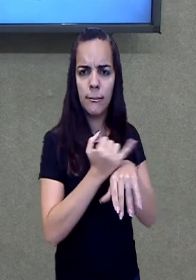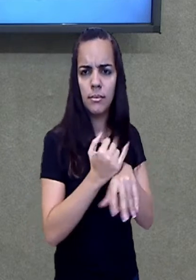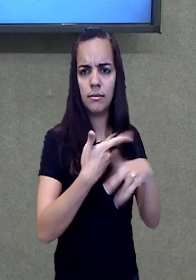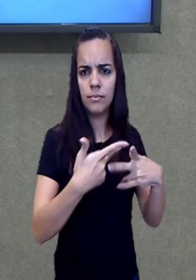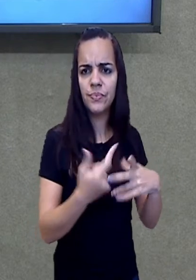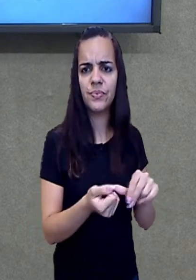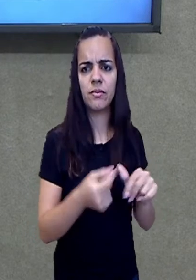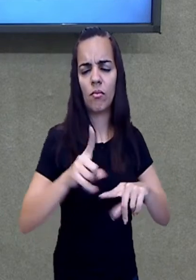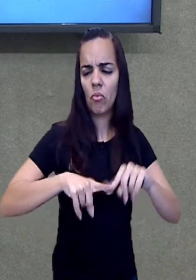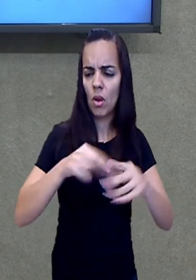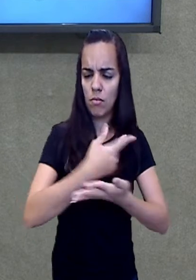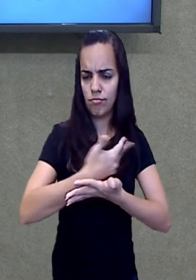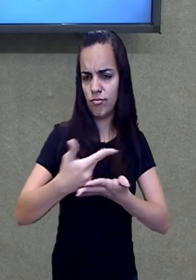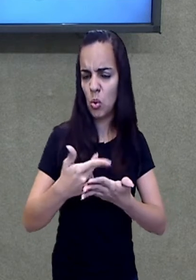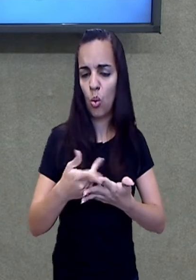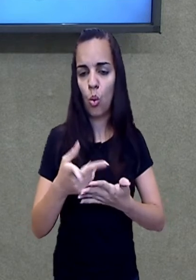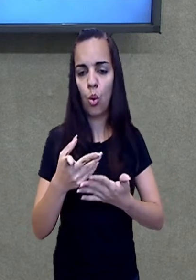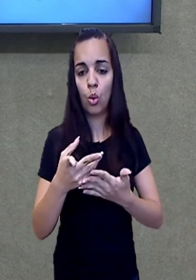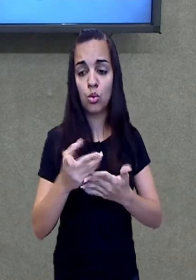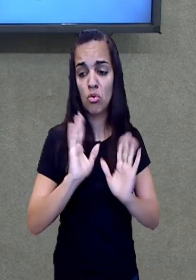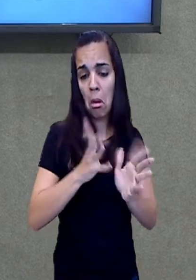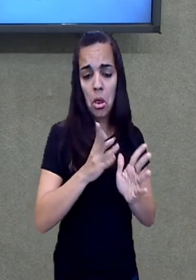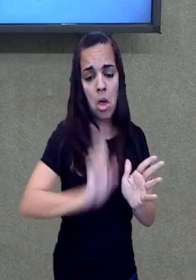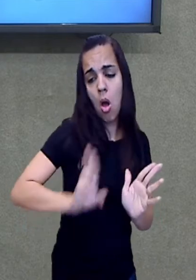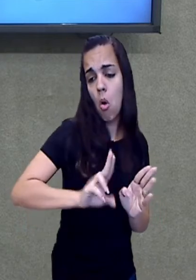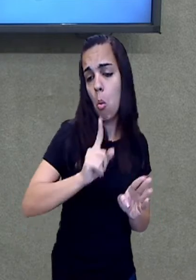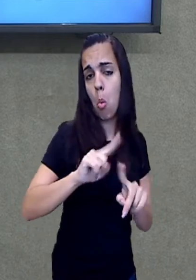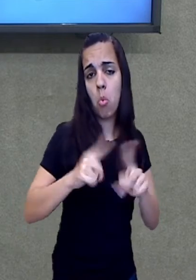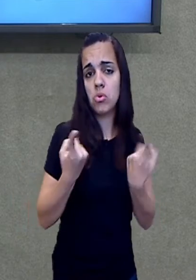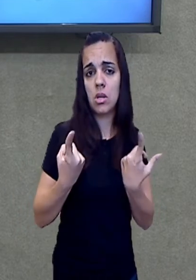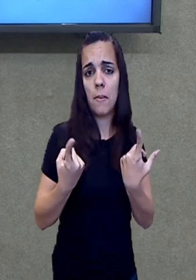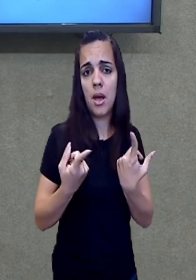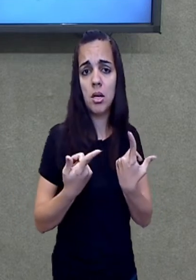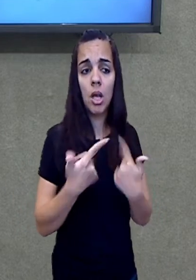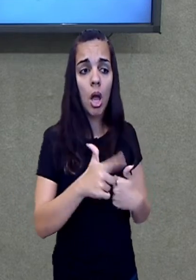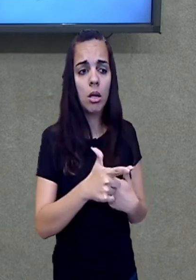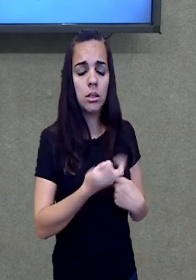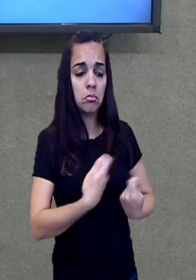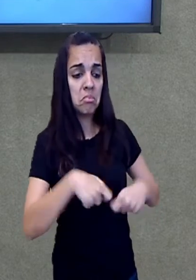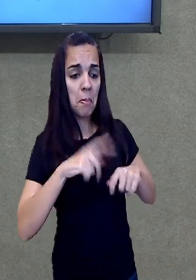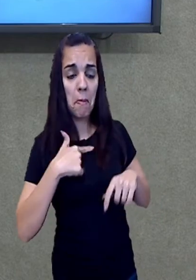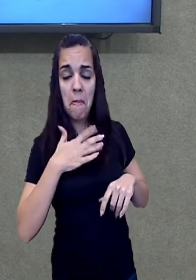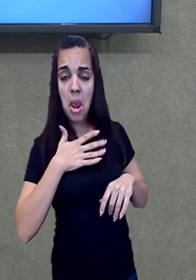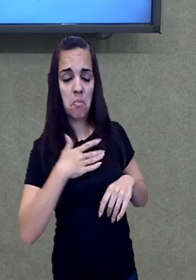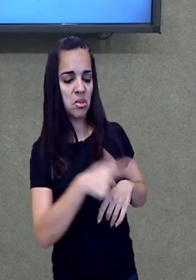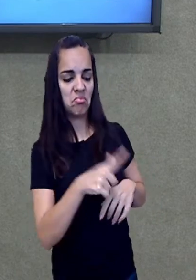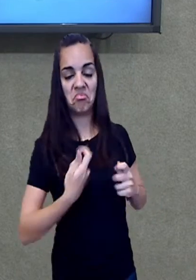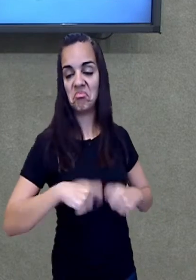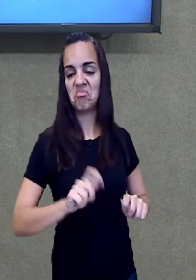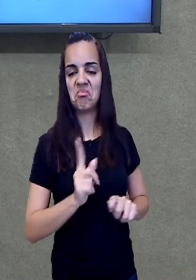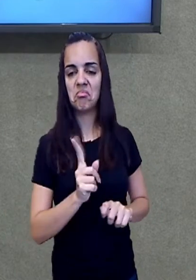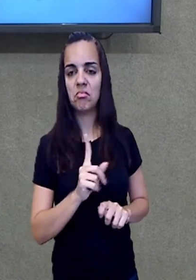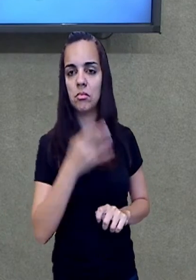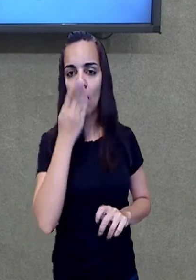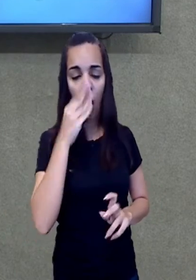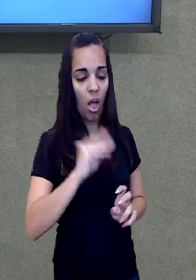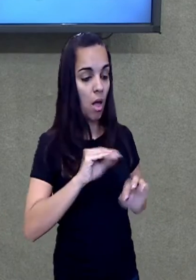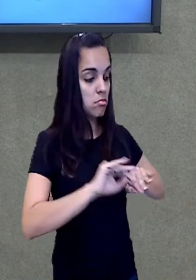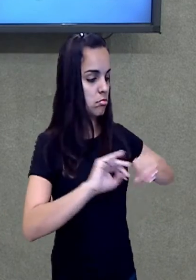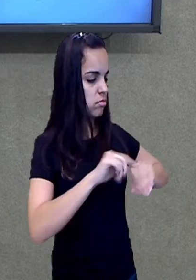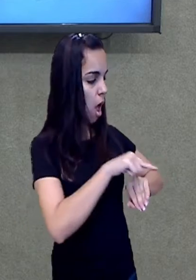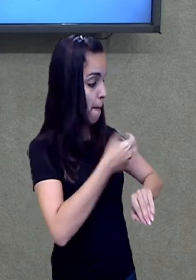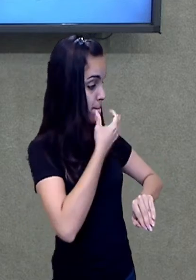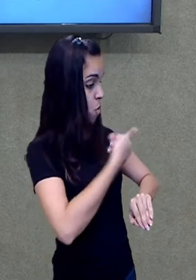acontece? Por exemplo, na mineração do ouro, né, a gente precisa lavar toda aquela pedra